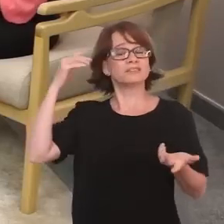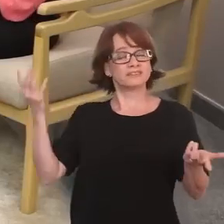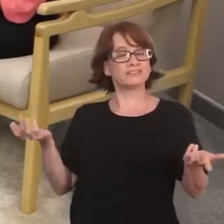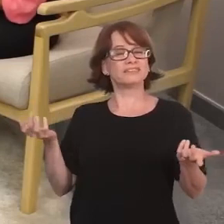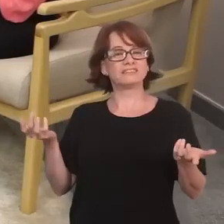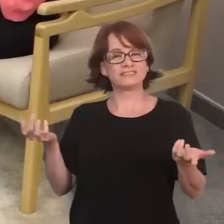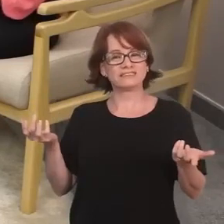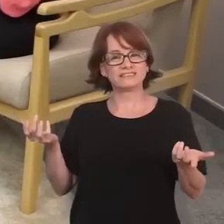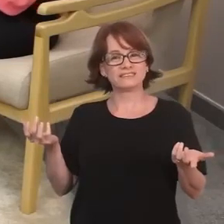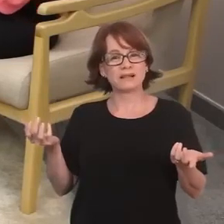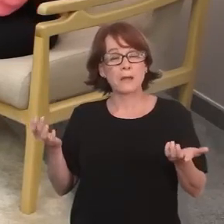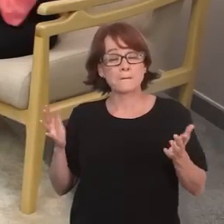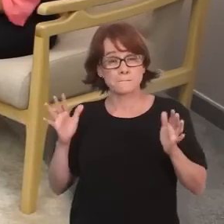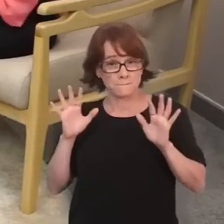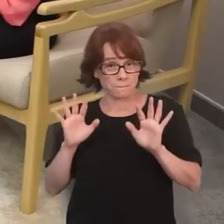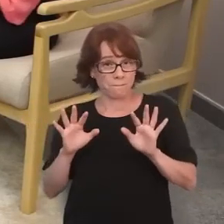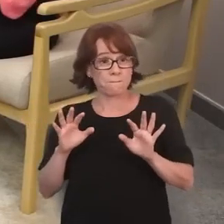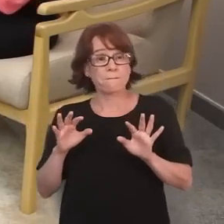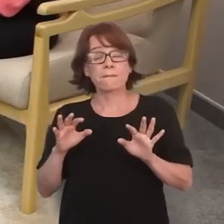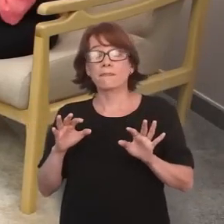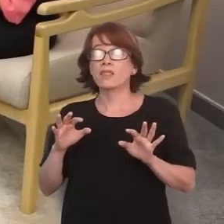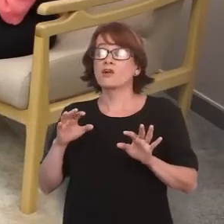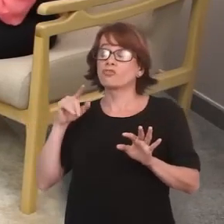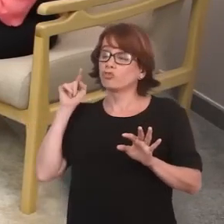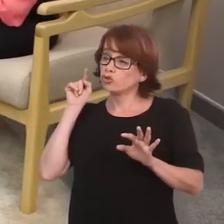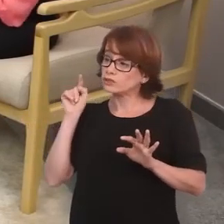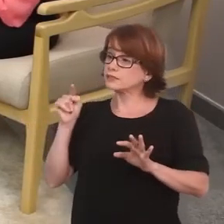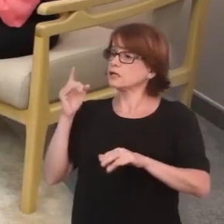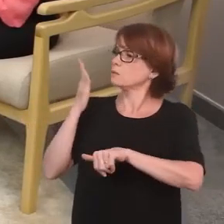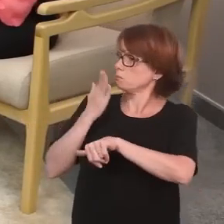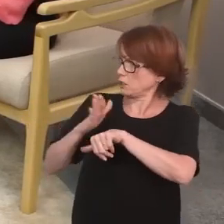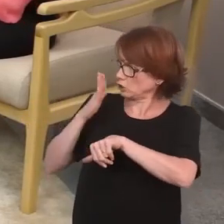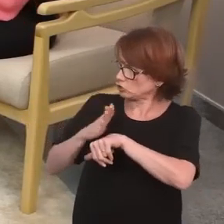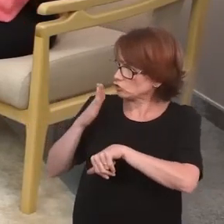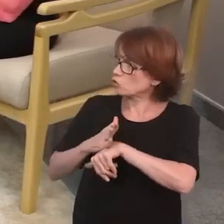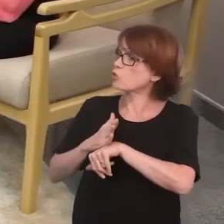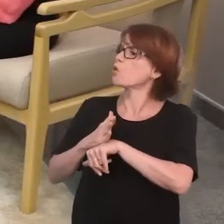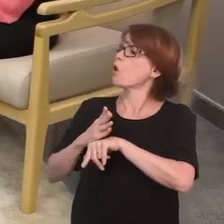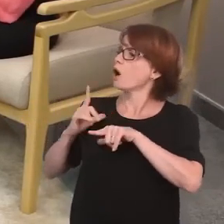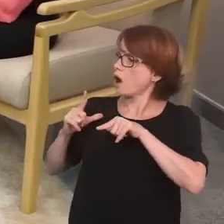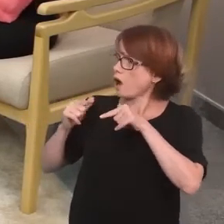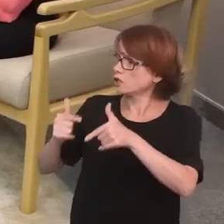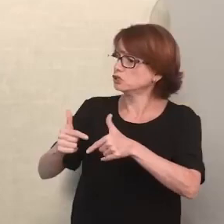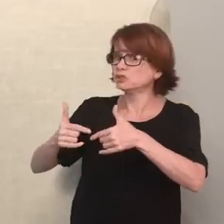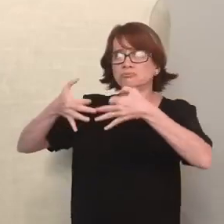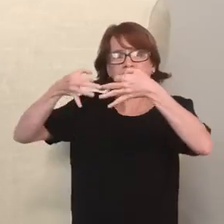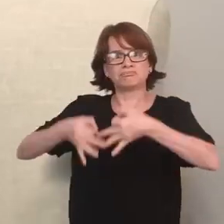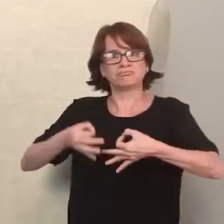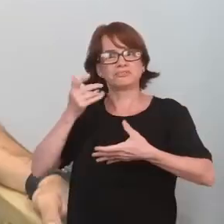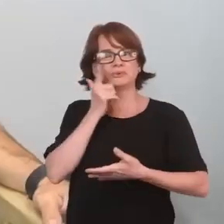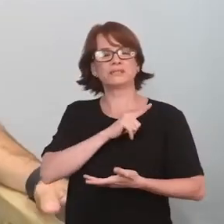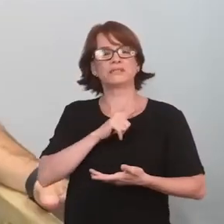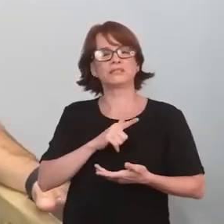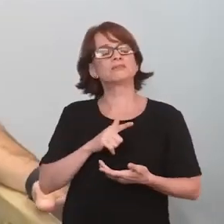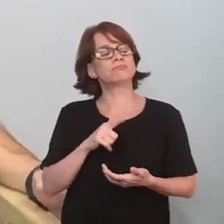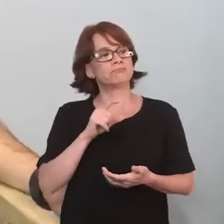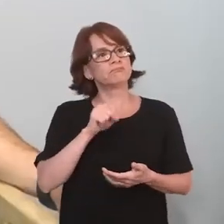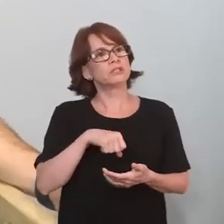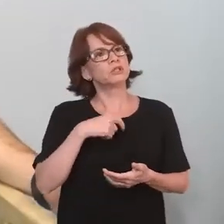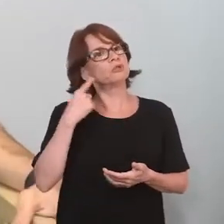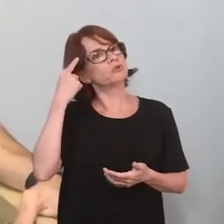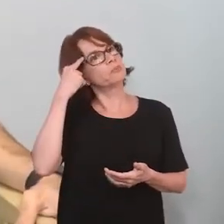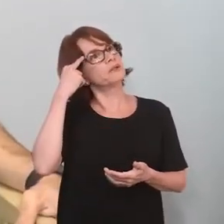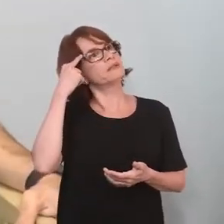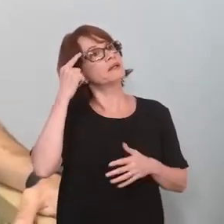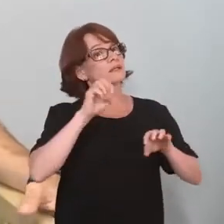Você botou em prática, realizou e funcionou. Eu tô pensando seriamente em